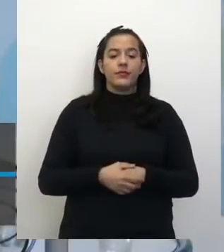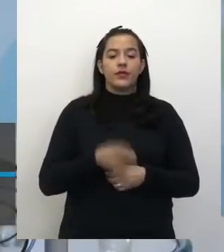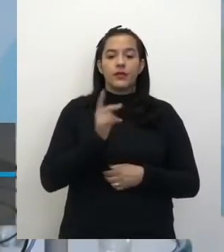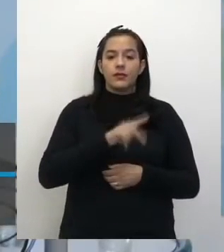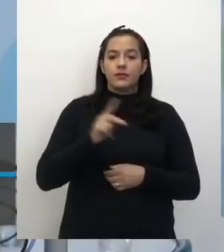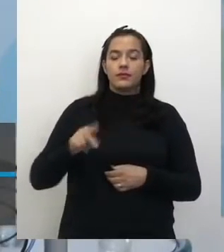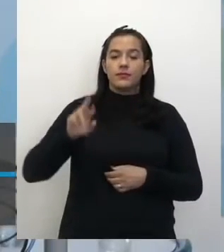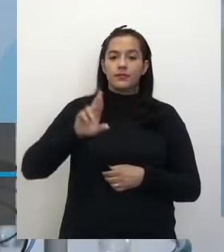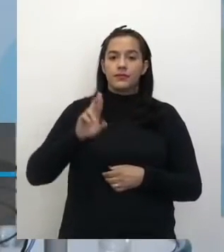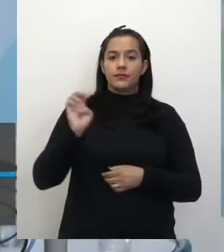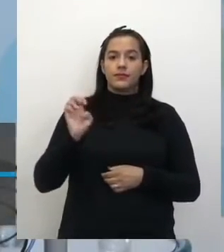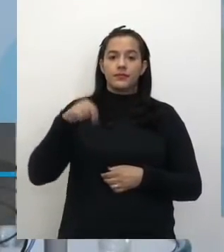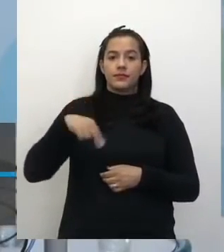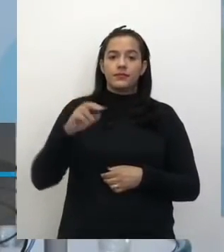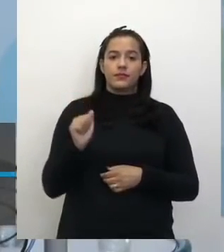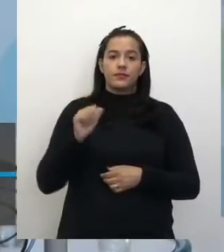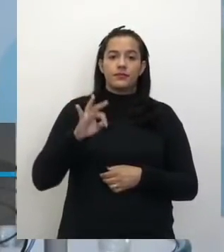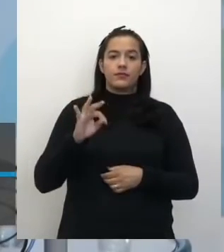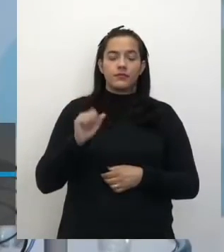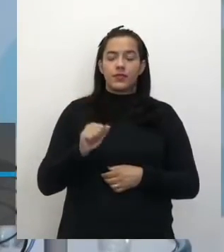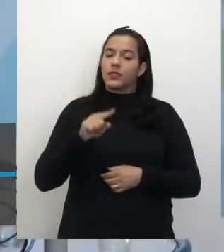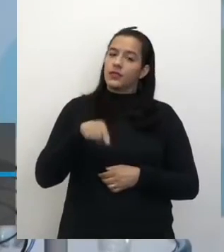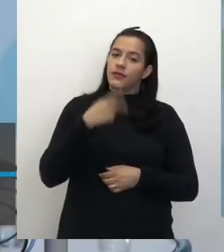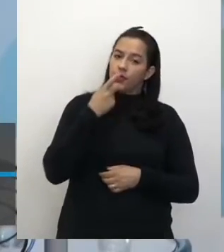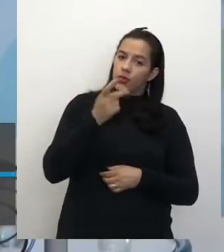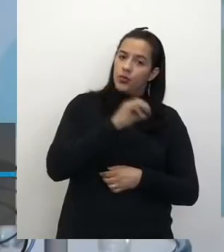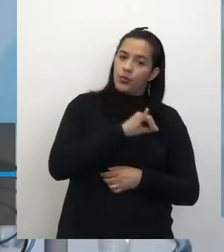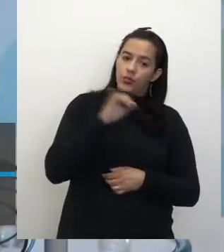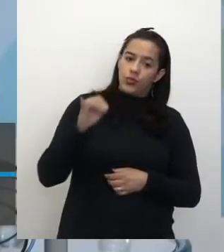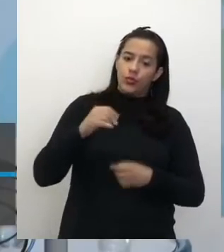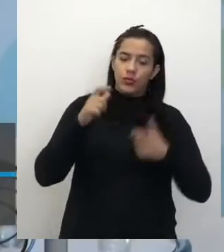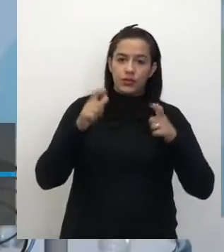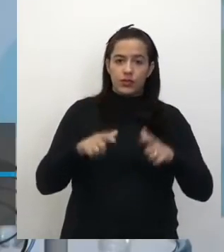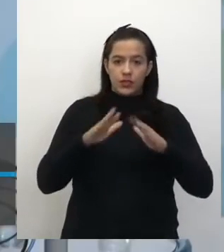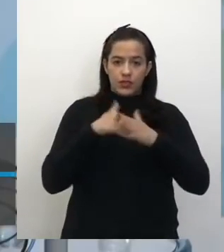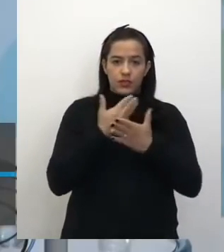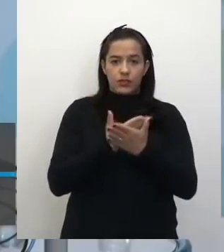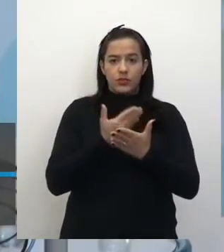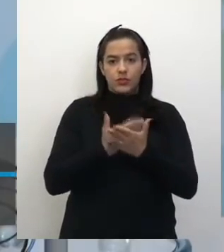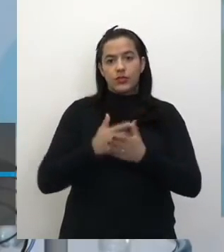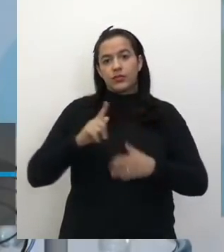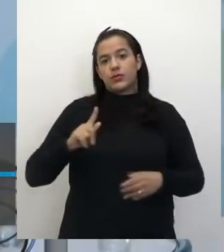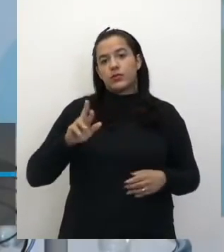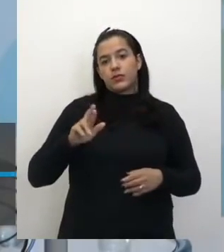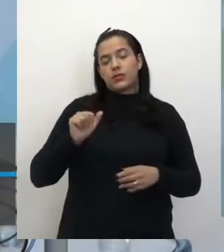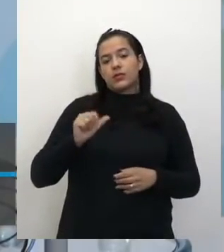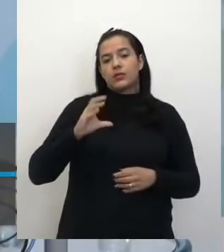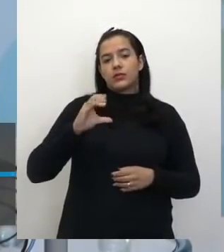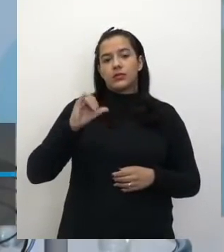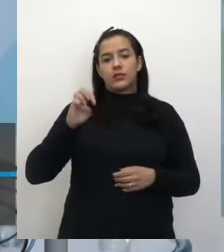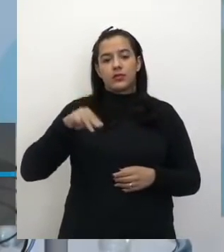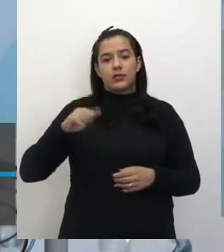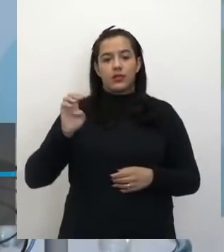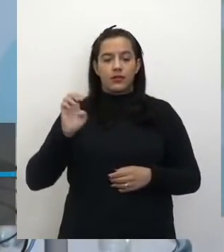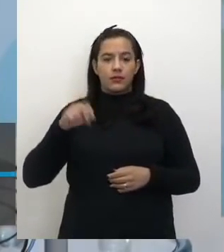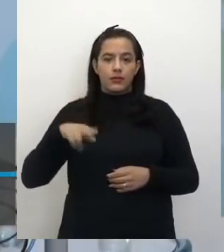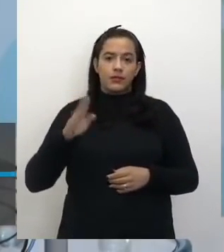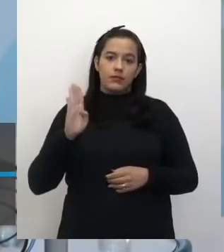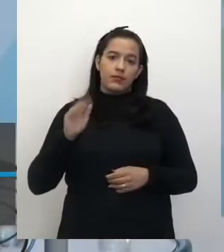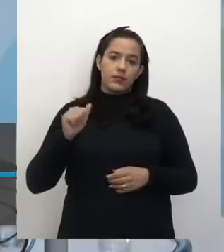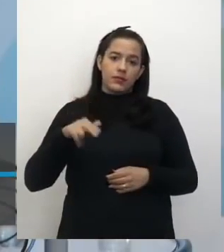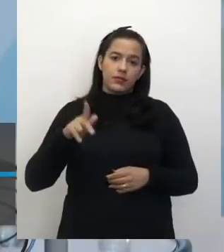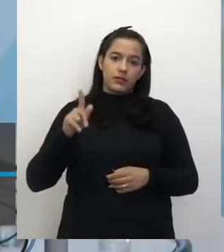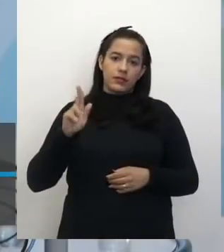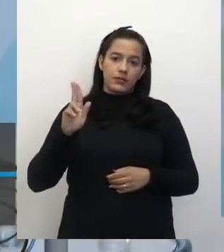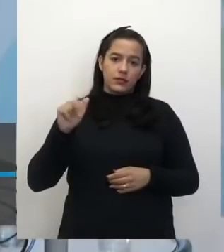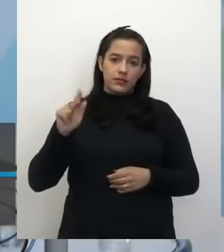professora Renata aqui, mandando um oi, né, lá da escola Graciema Banganha,